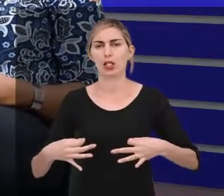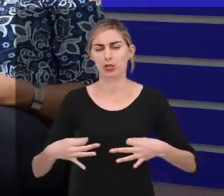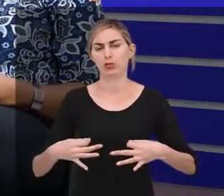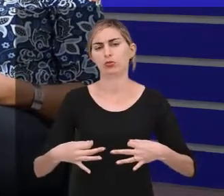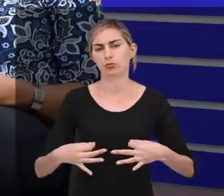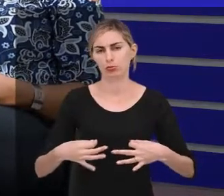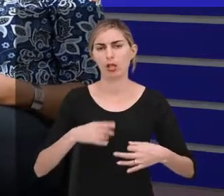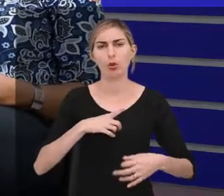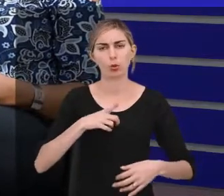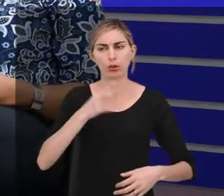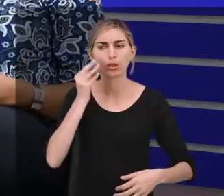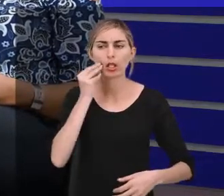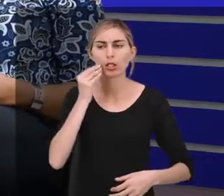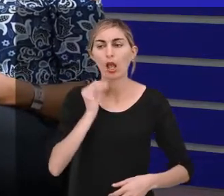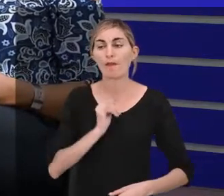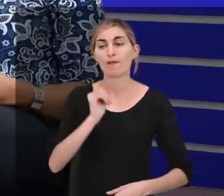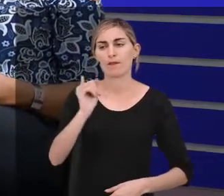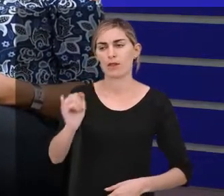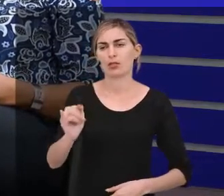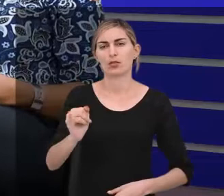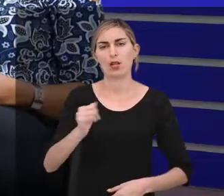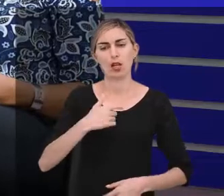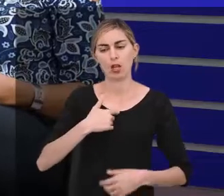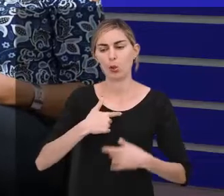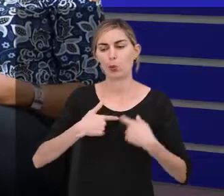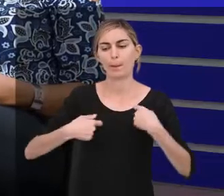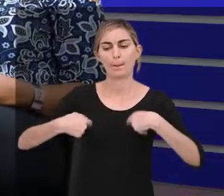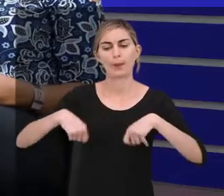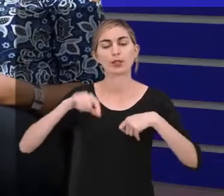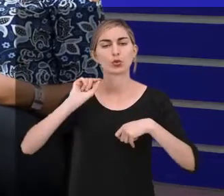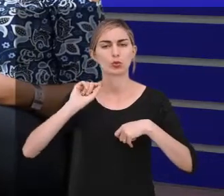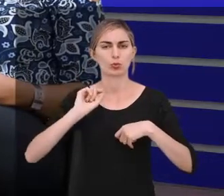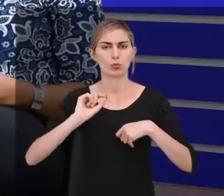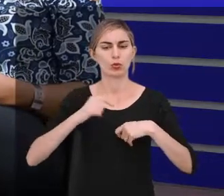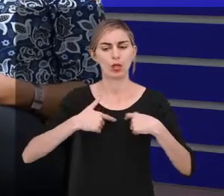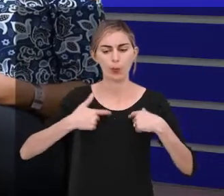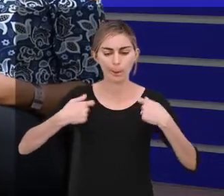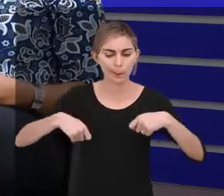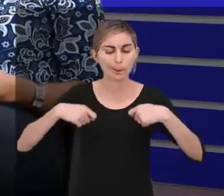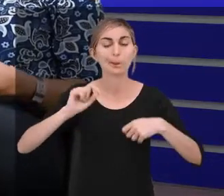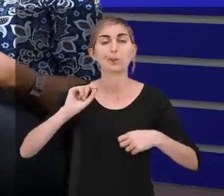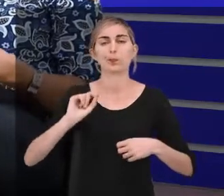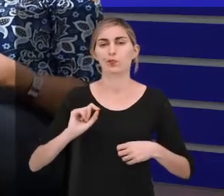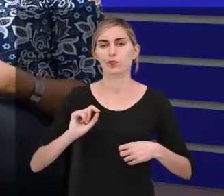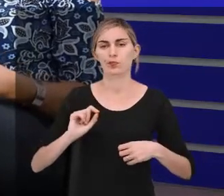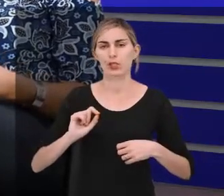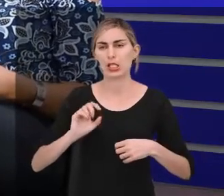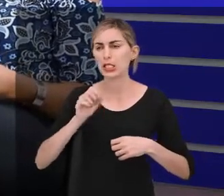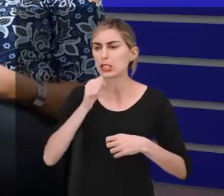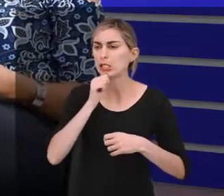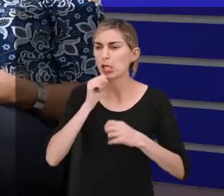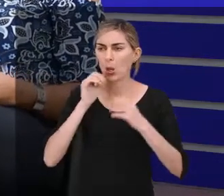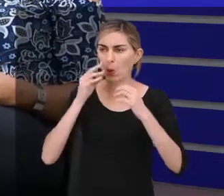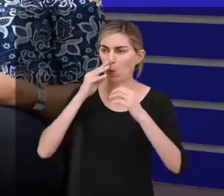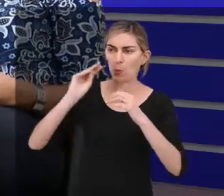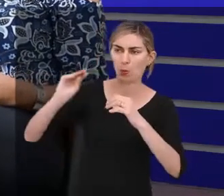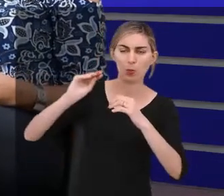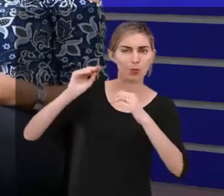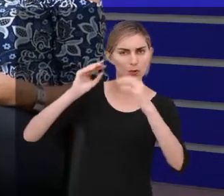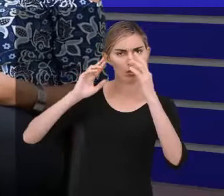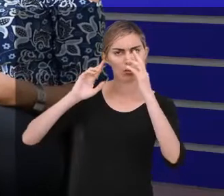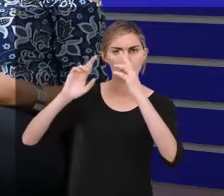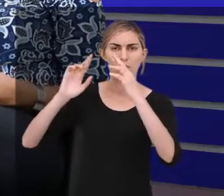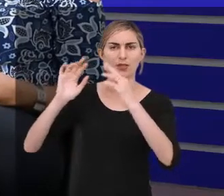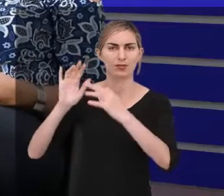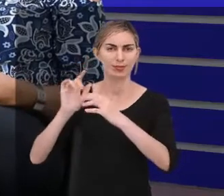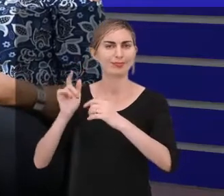gente tentar dizer para o outro o que é que a gente está precisando, qual é a nossa necessidade real, sem desrespeitá-lo. Então,